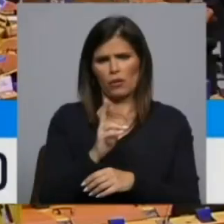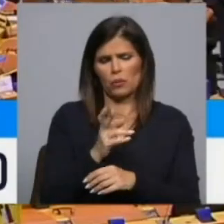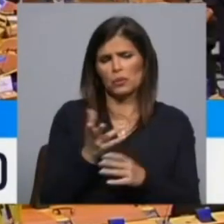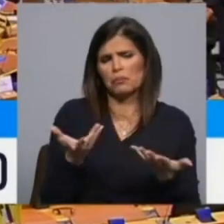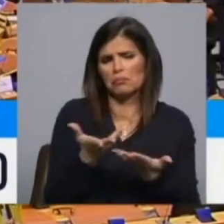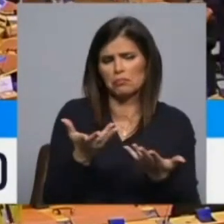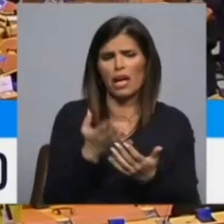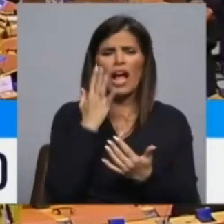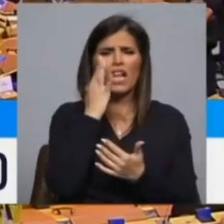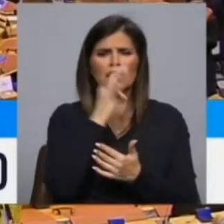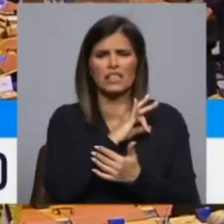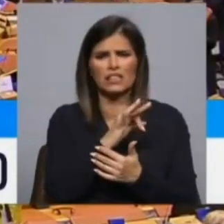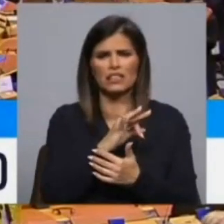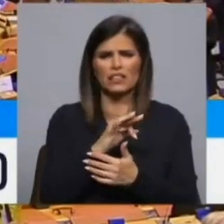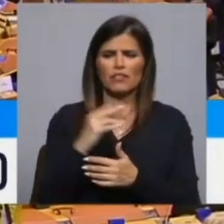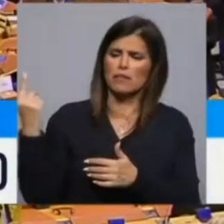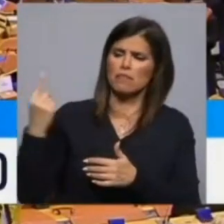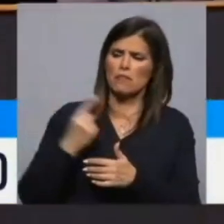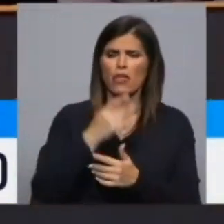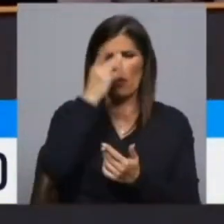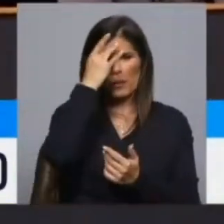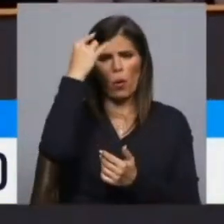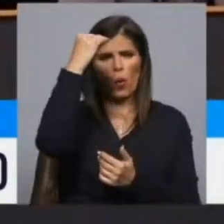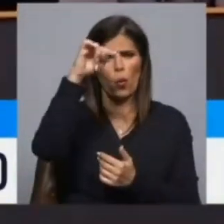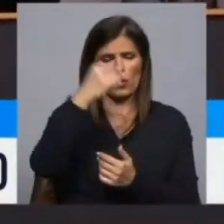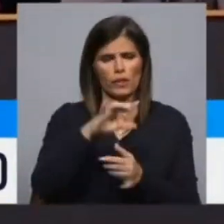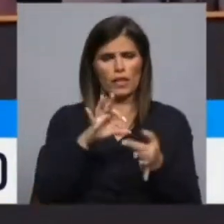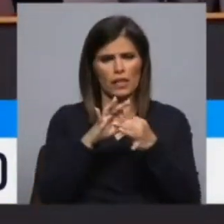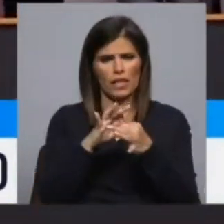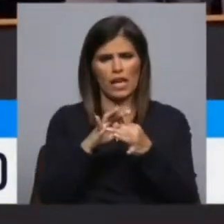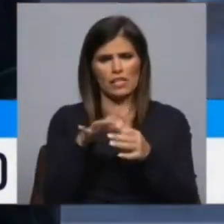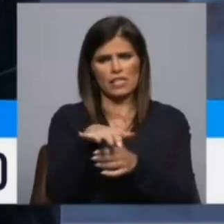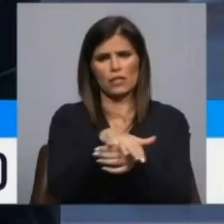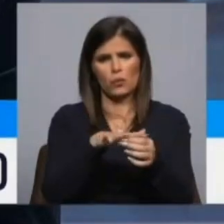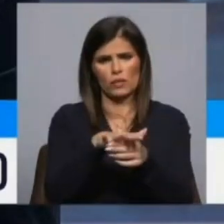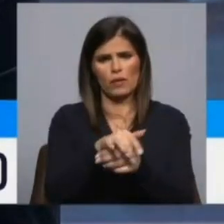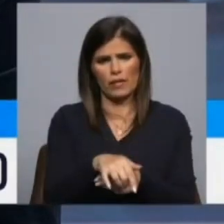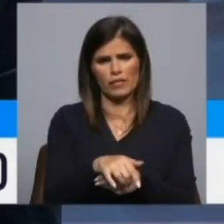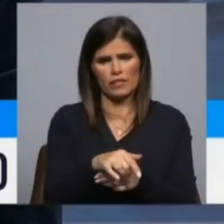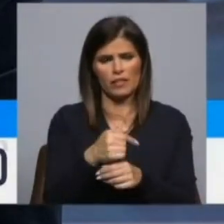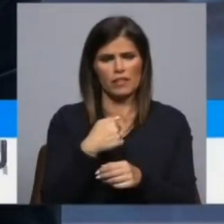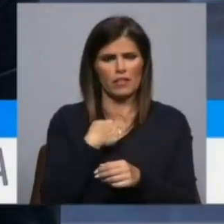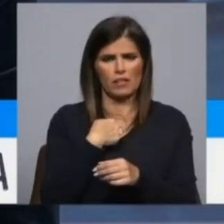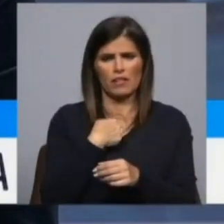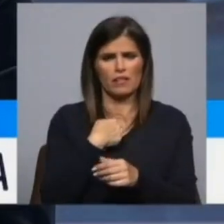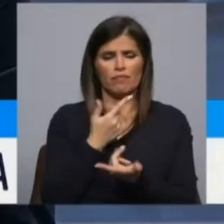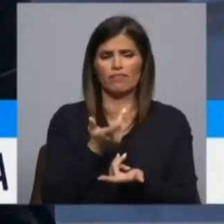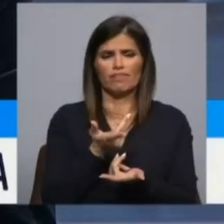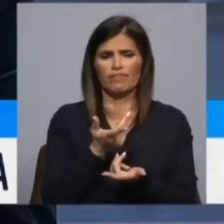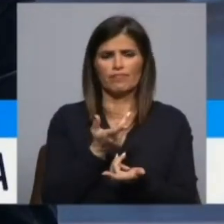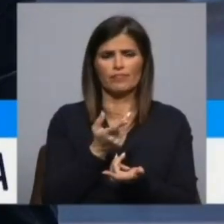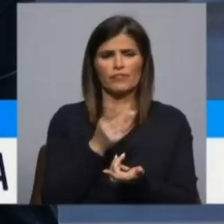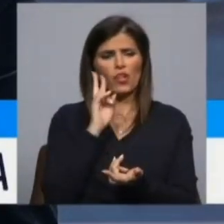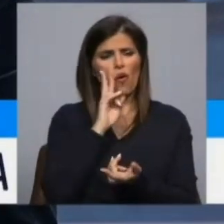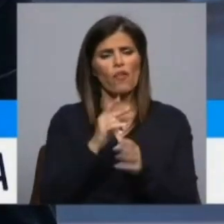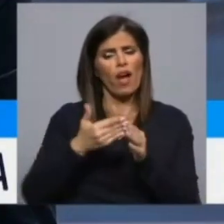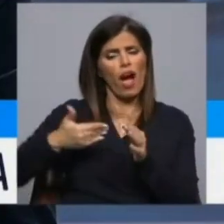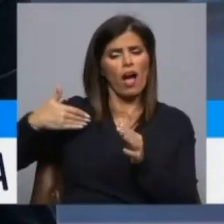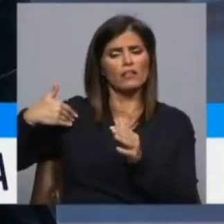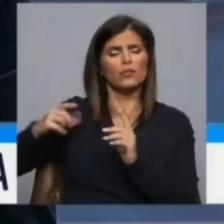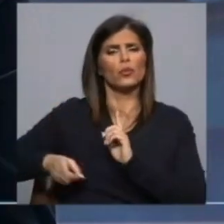em uma tentativa de impor uma visão em uma única sobre esta sobre esta situação não ver aquilo que esteve para trás